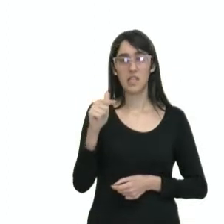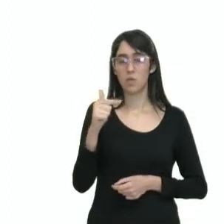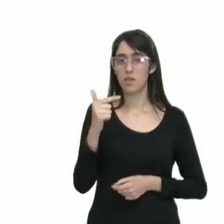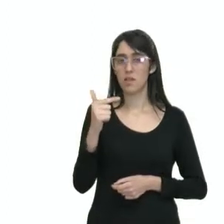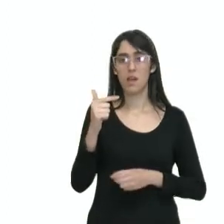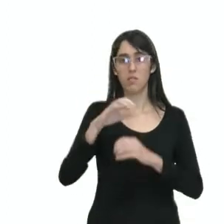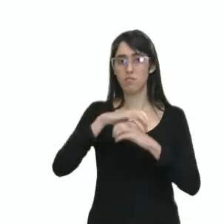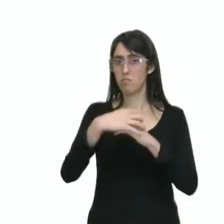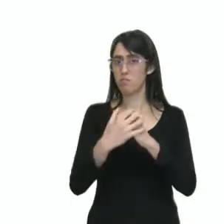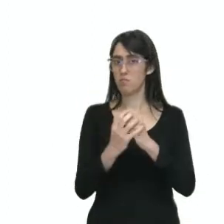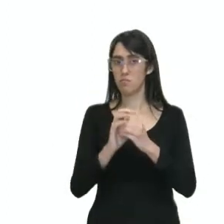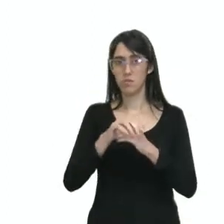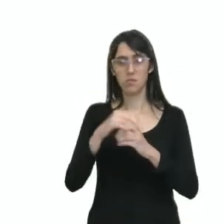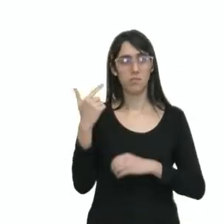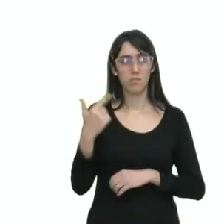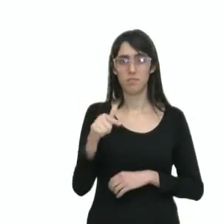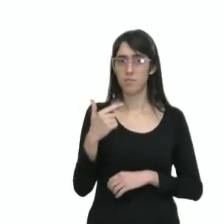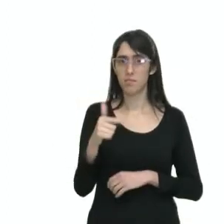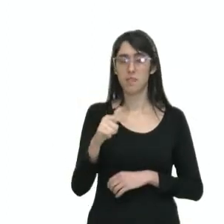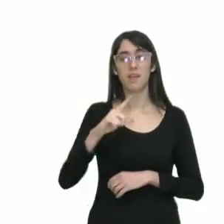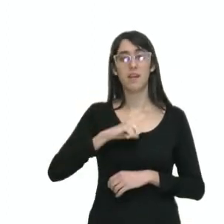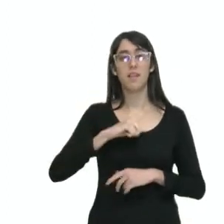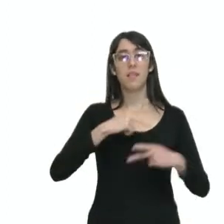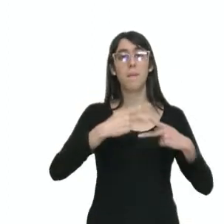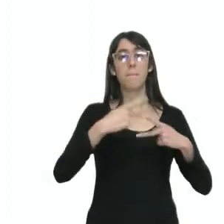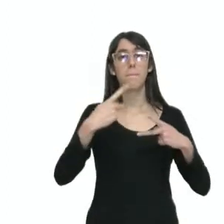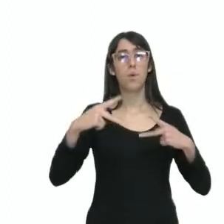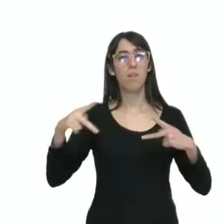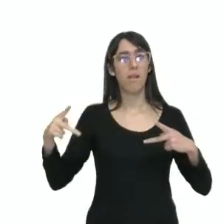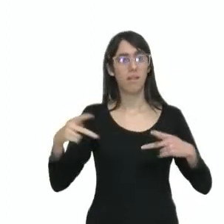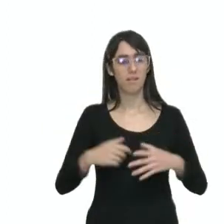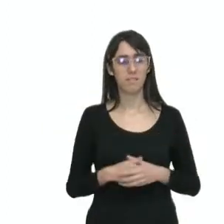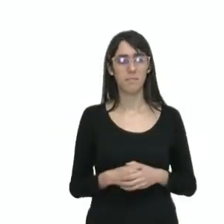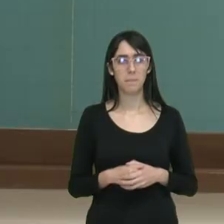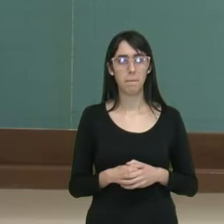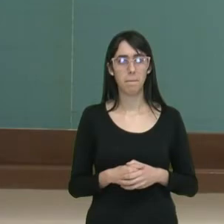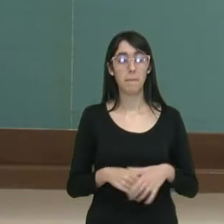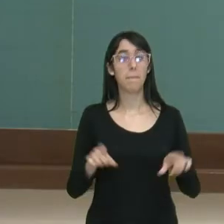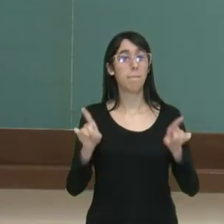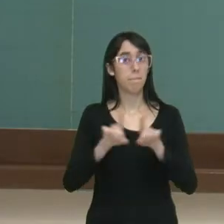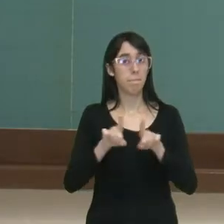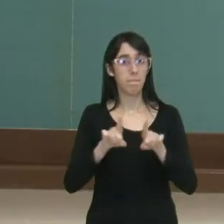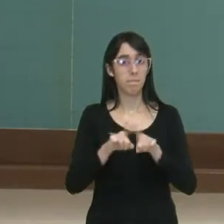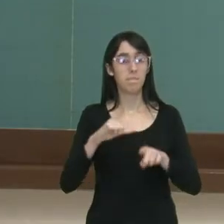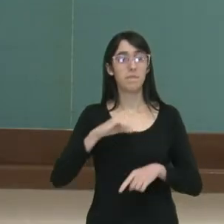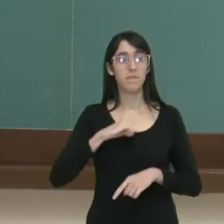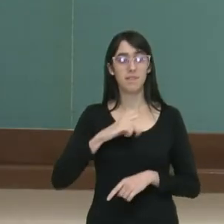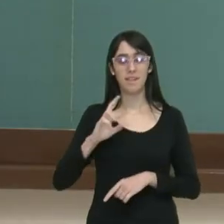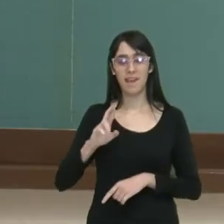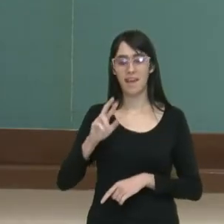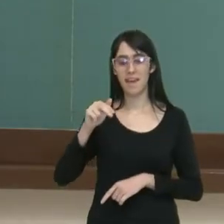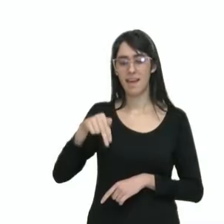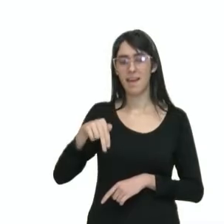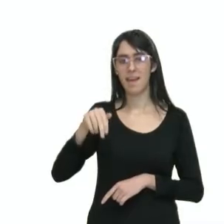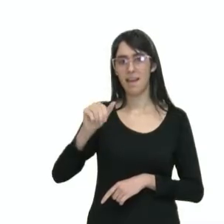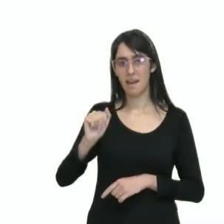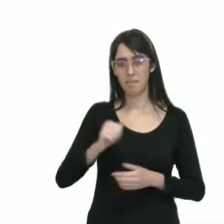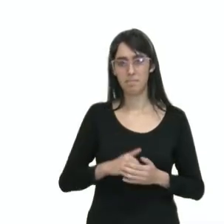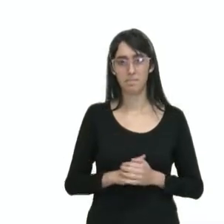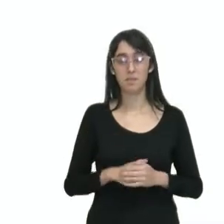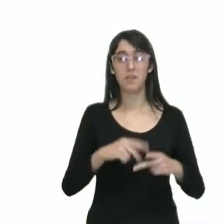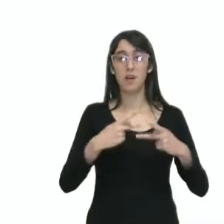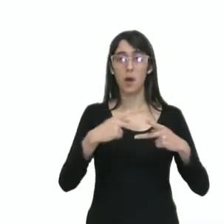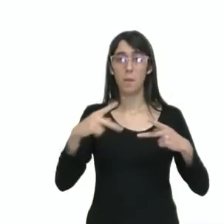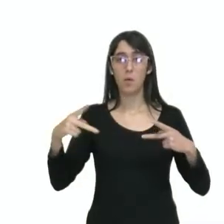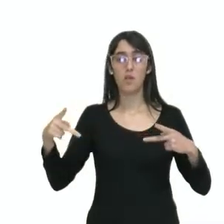é formada por proteínas e também por RNA. As proteínas,